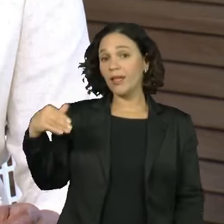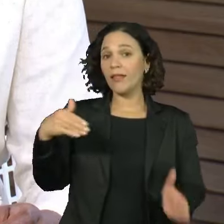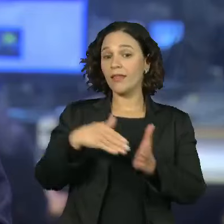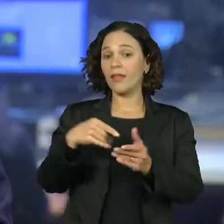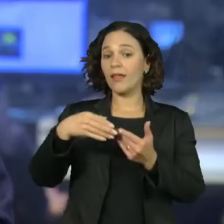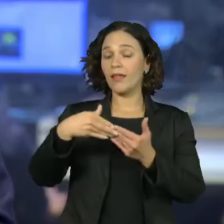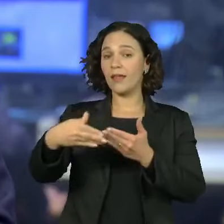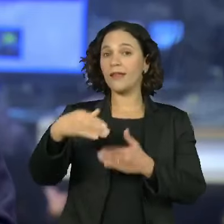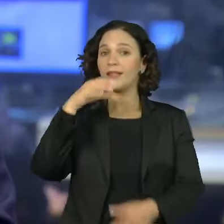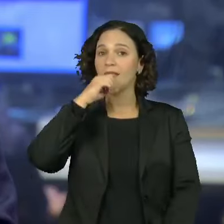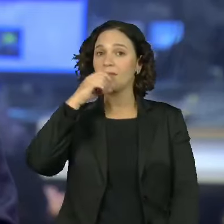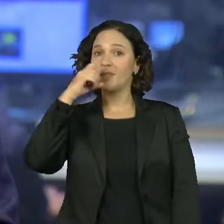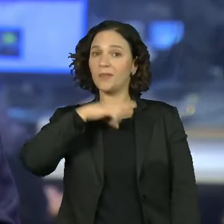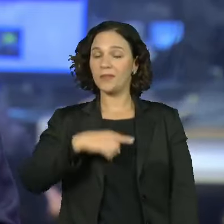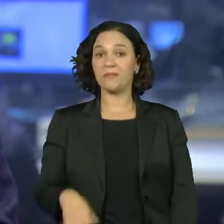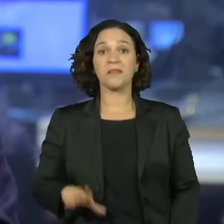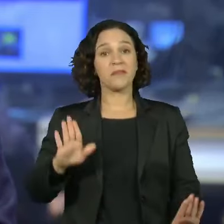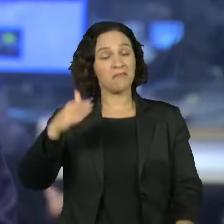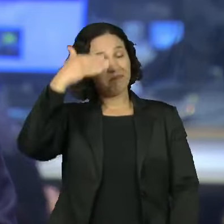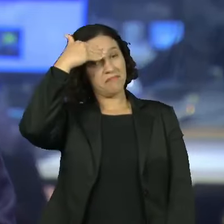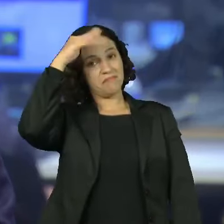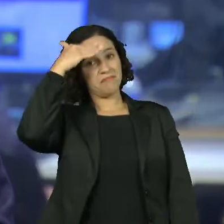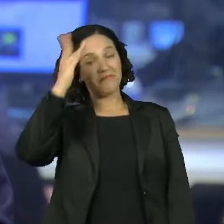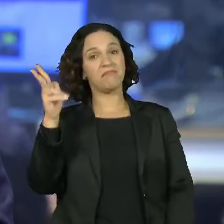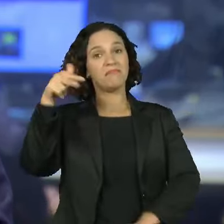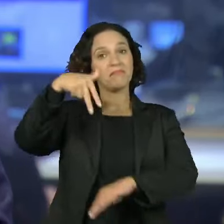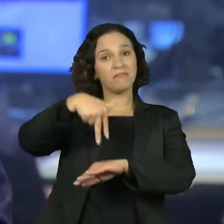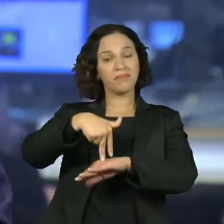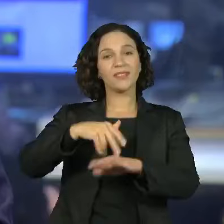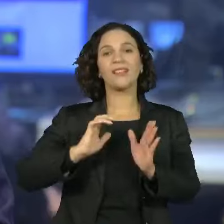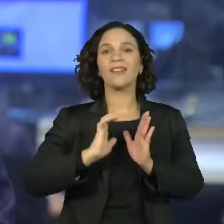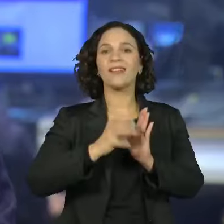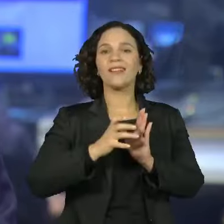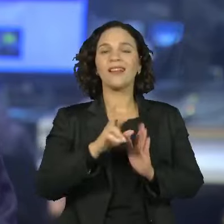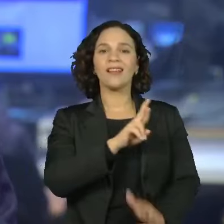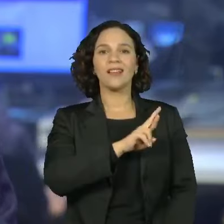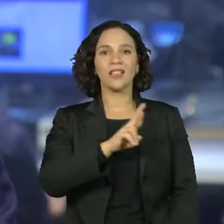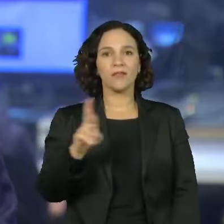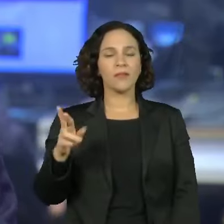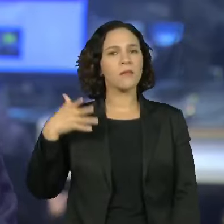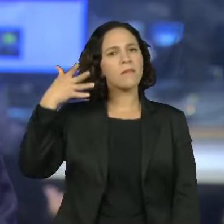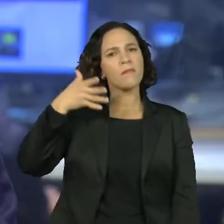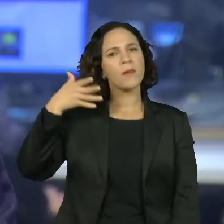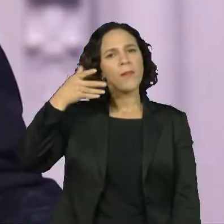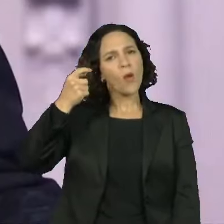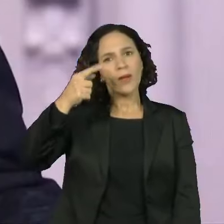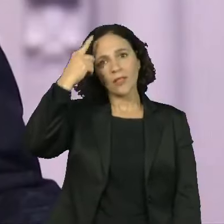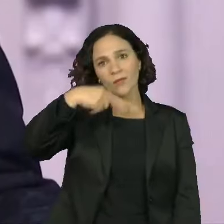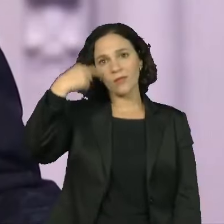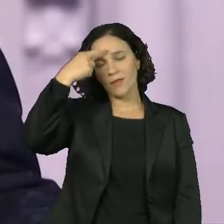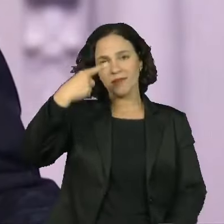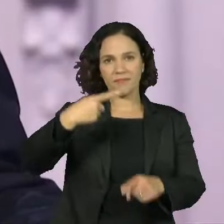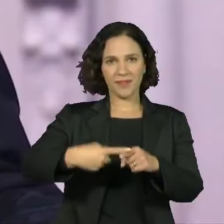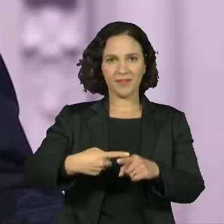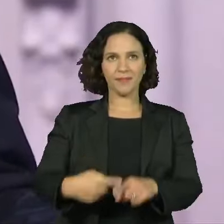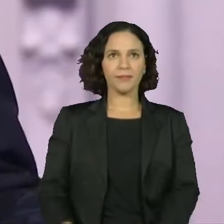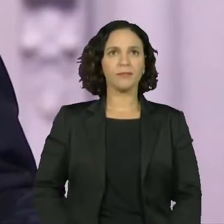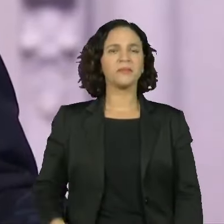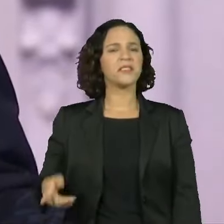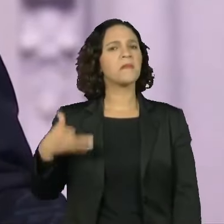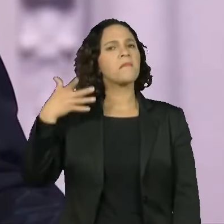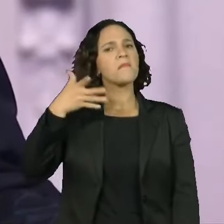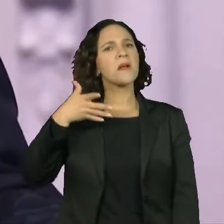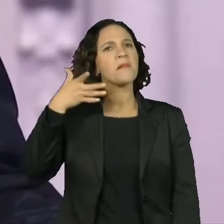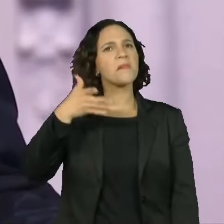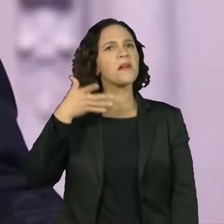semana já Donald trump discursou no encerramento da convenção republicana por quase 1 hora e meia e ele não apresentou